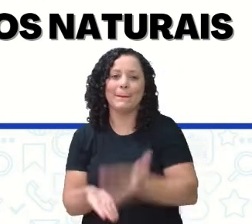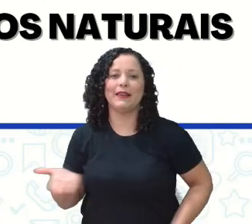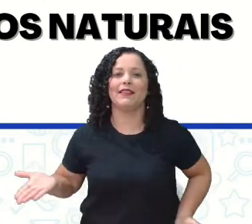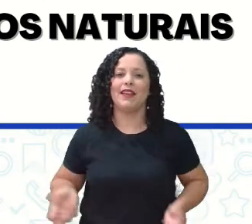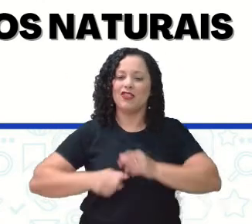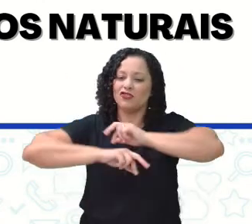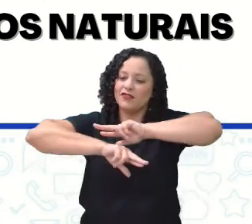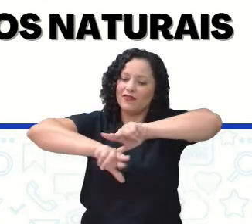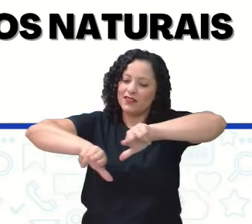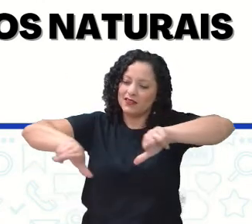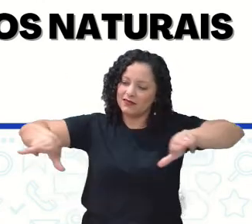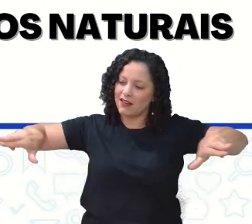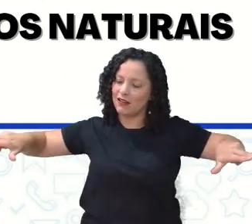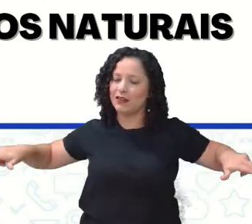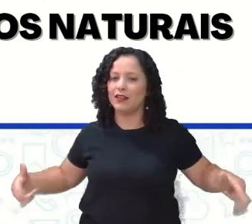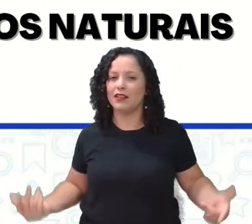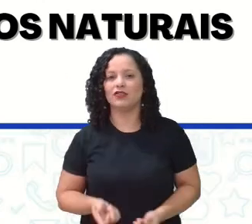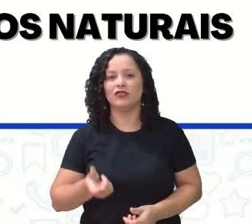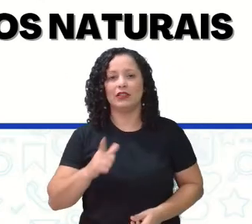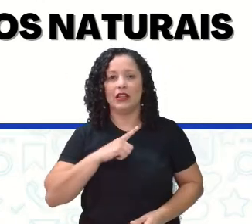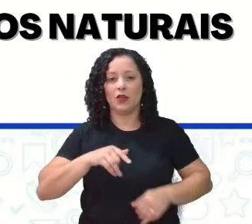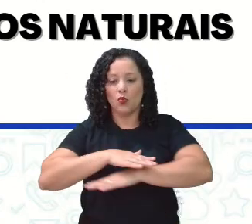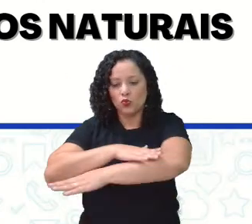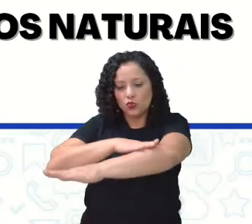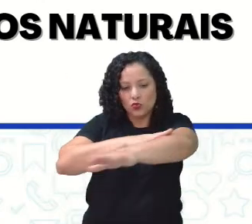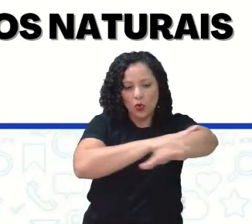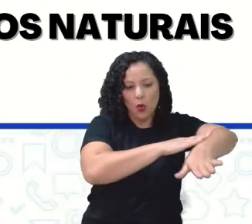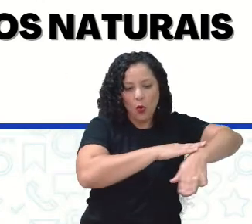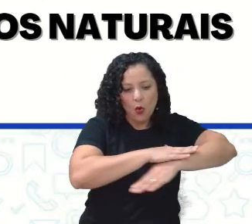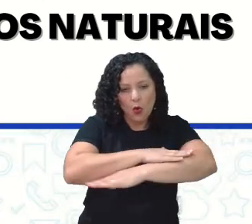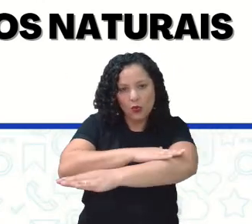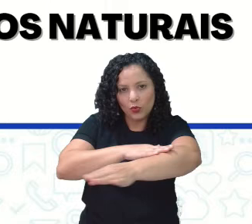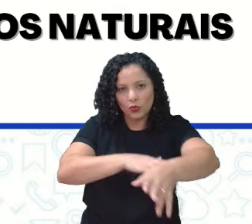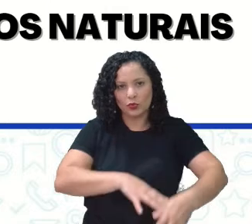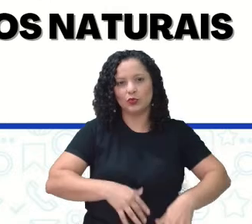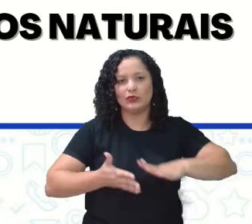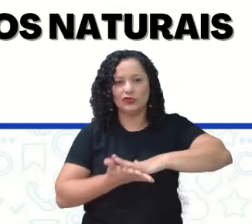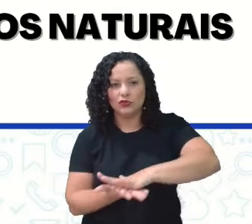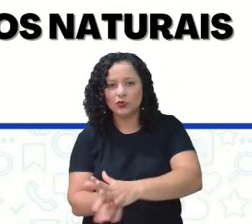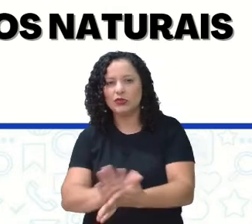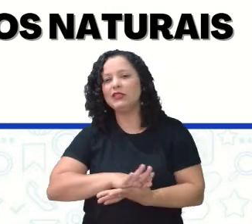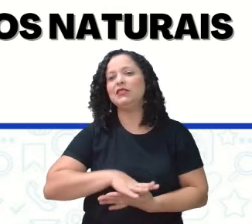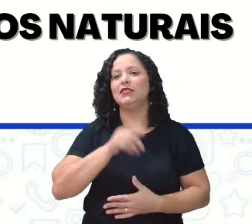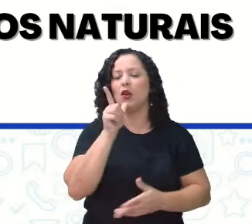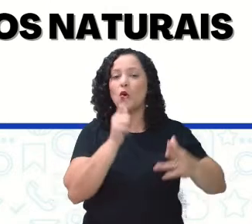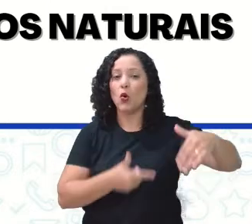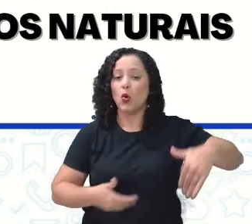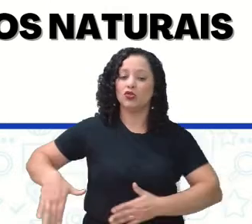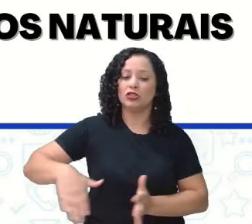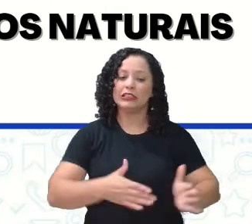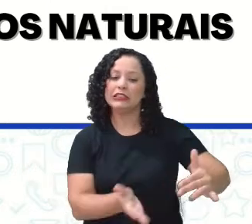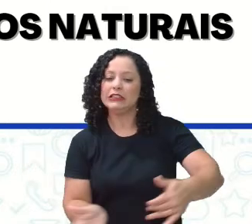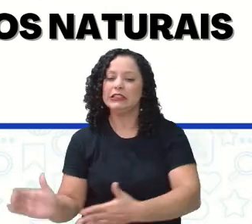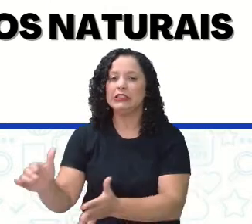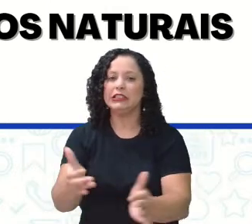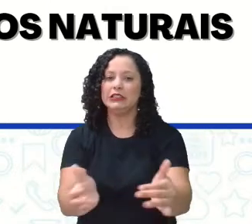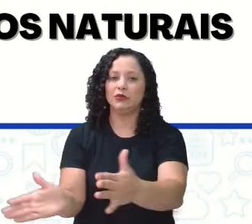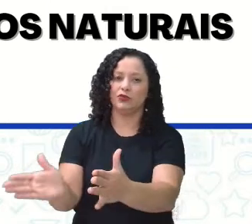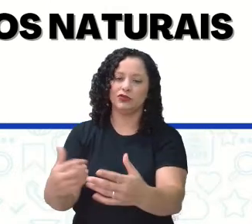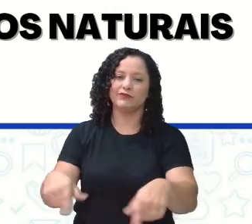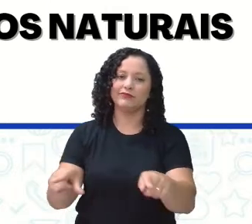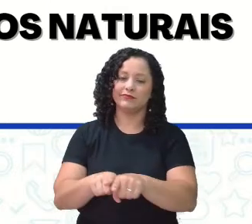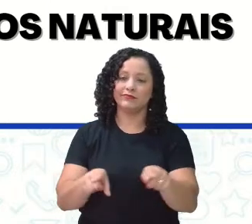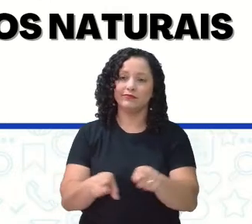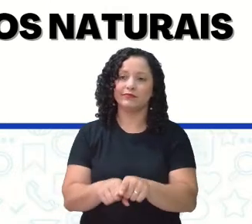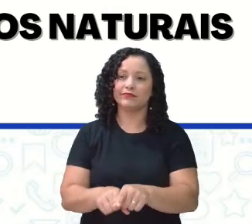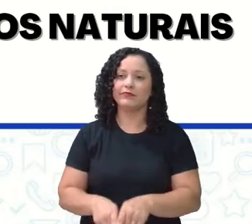biodiversidade, a erosão dos solos, a extinção dos rios, justamente, né? Quando a gente tira lá aquela camada que a gente chama de mata